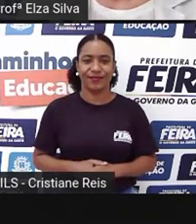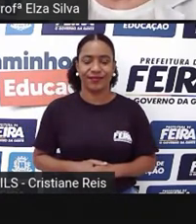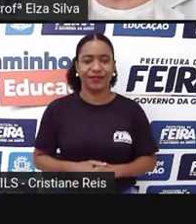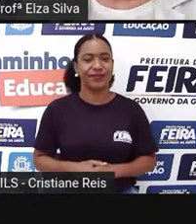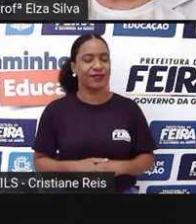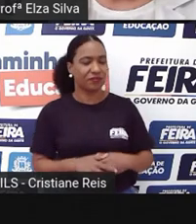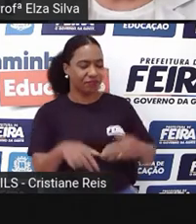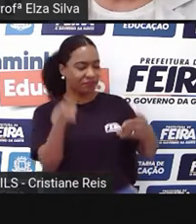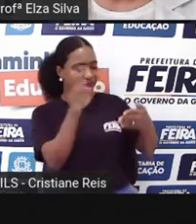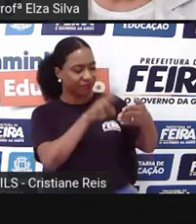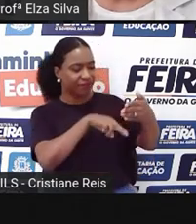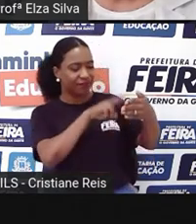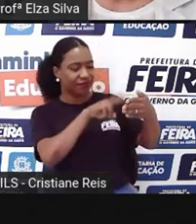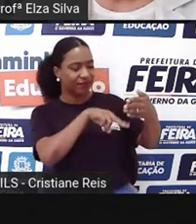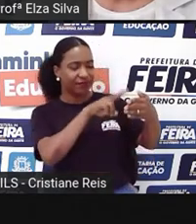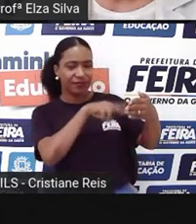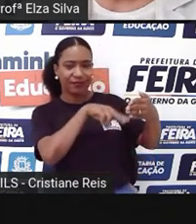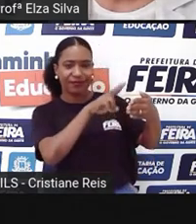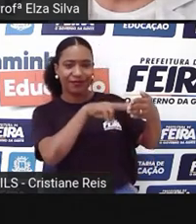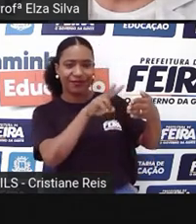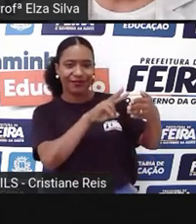reading, ler,